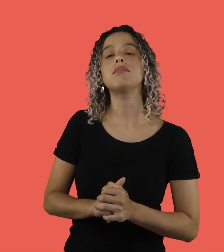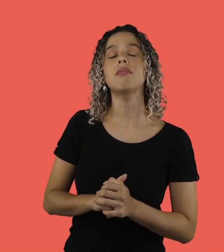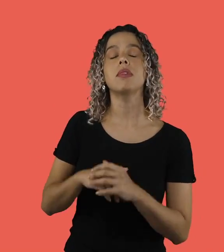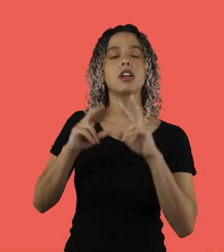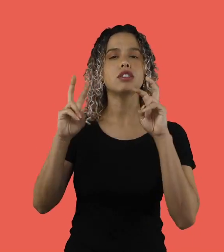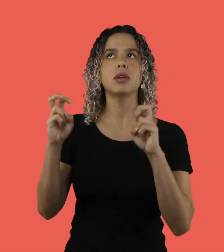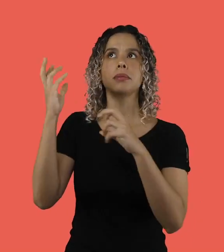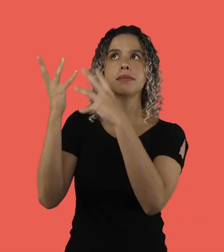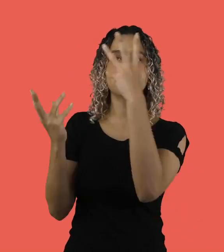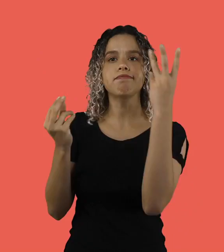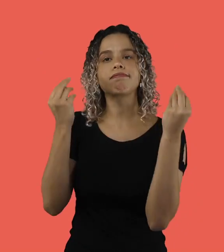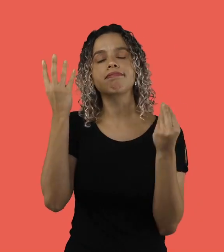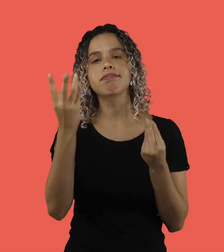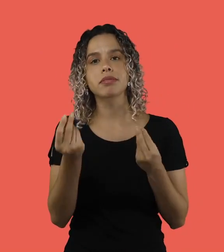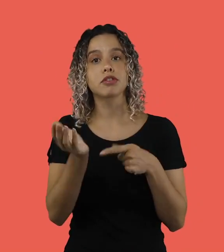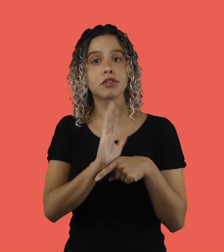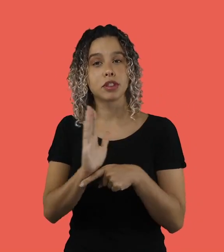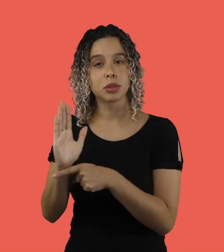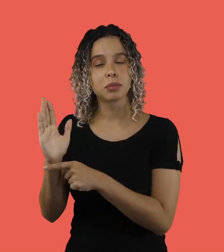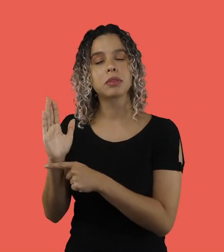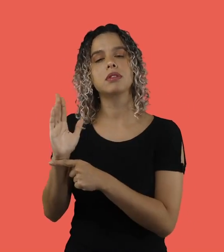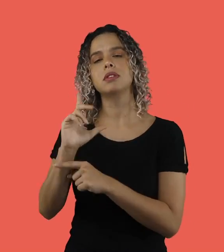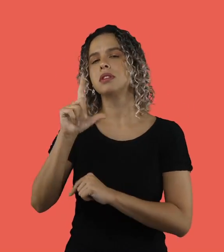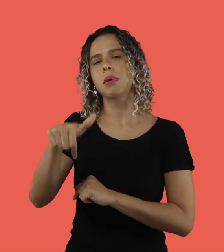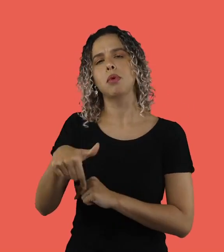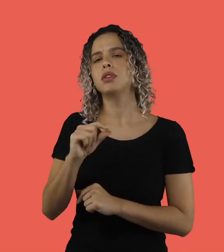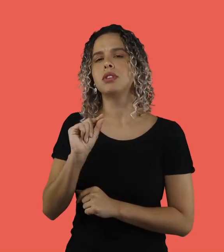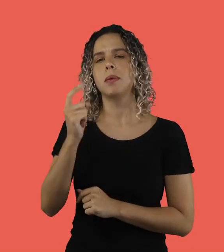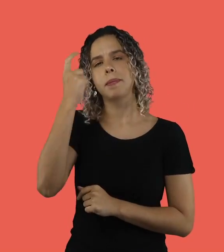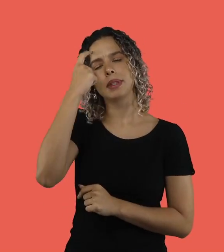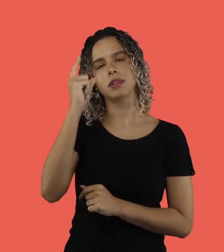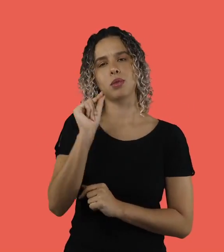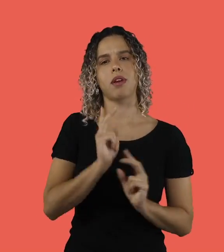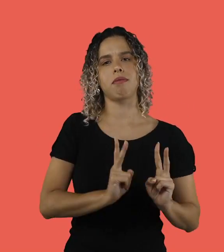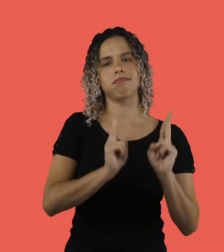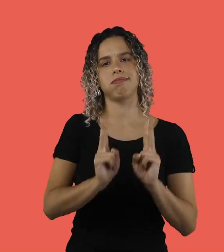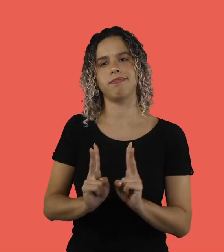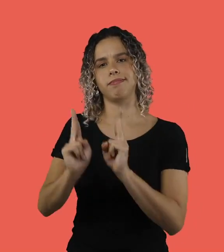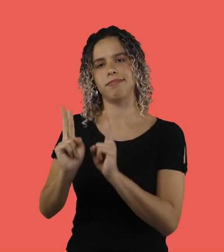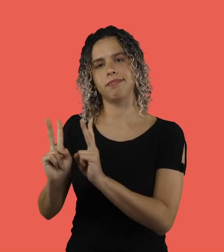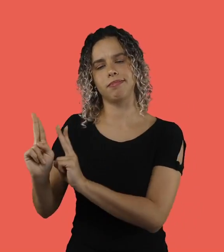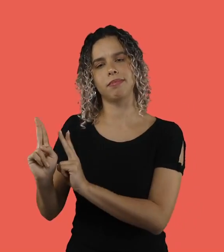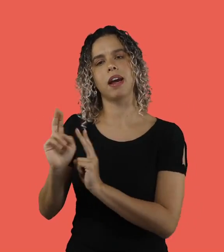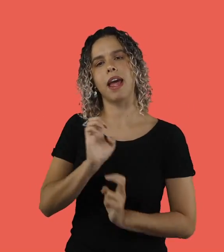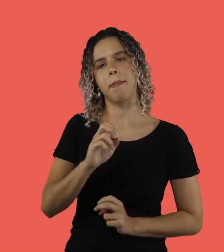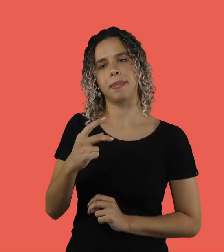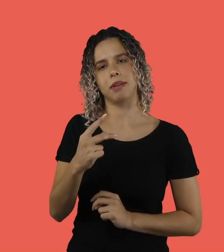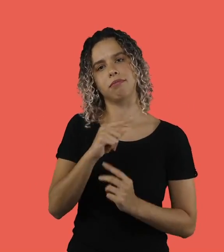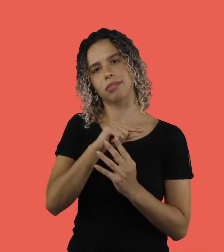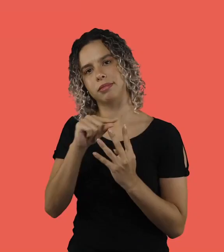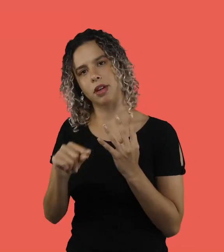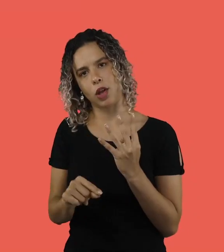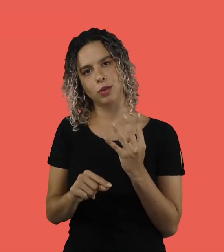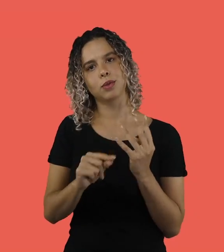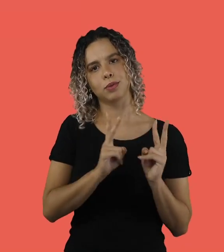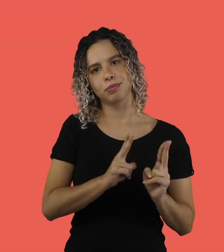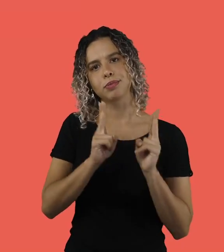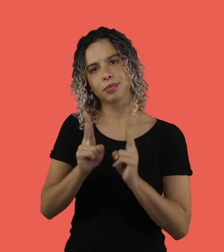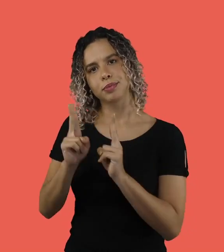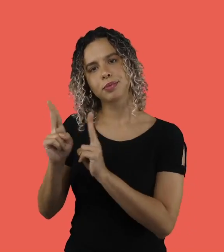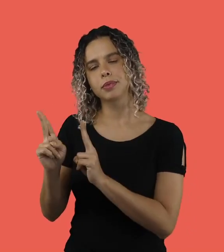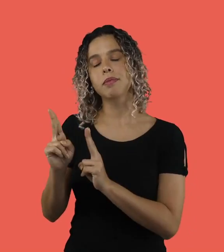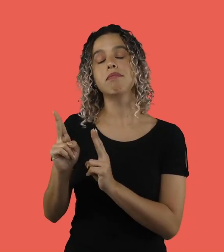sobre esses seres encantados, mas que depois resolvi dividir em pílulas, que são em episódios, que são 4 episódios. E